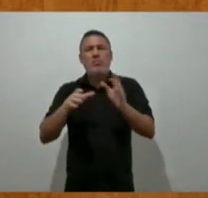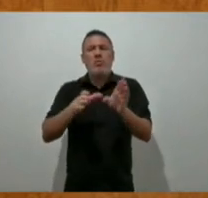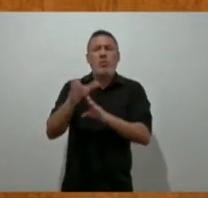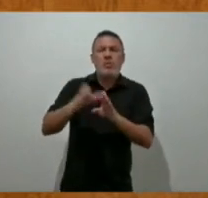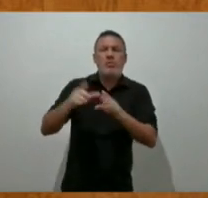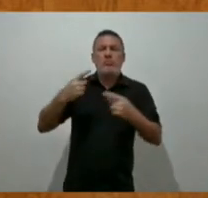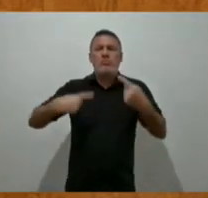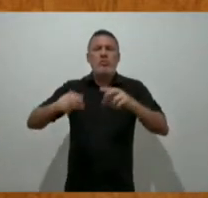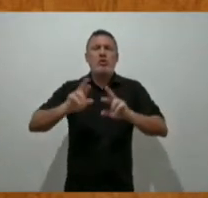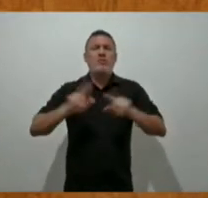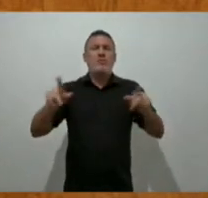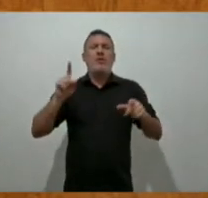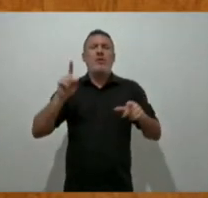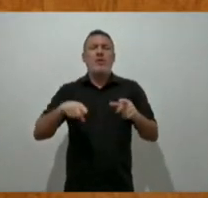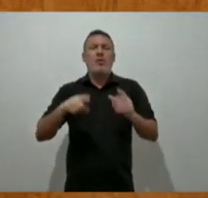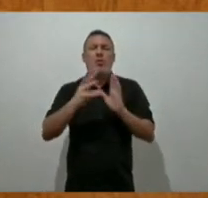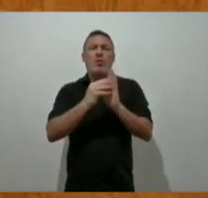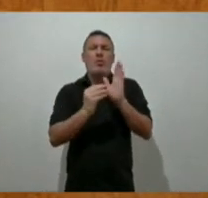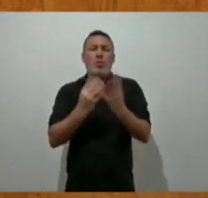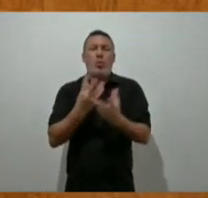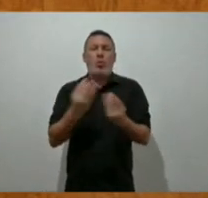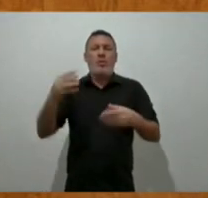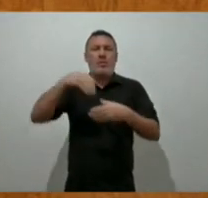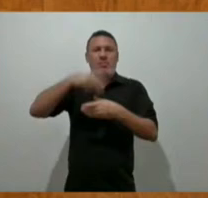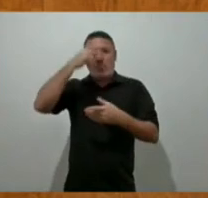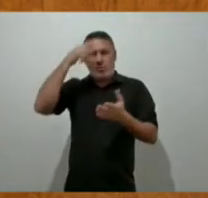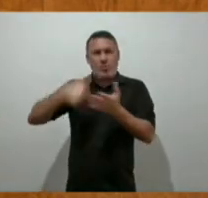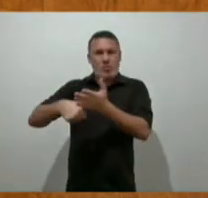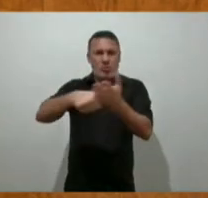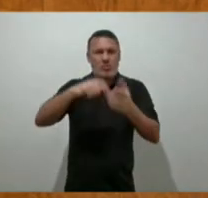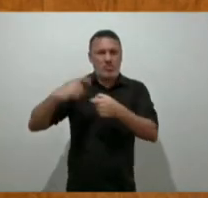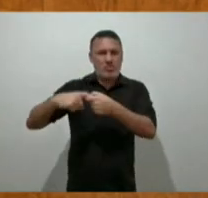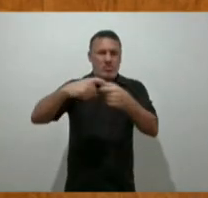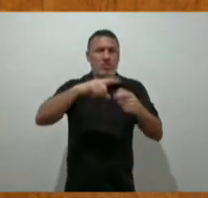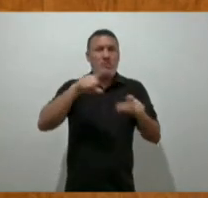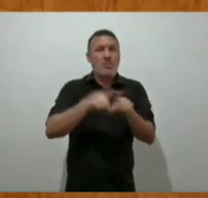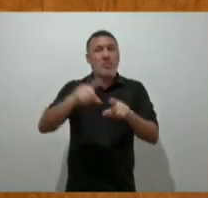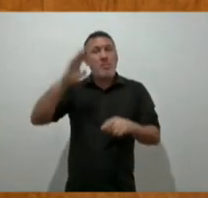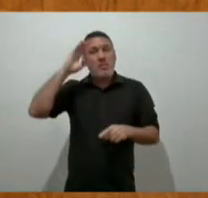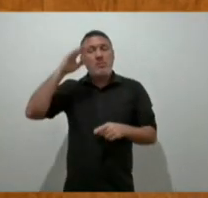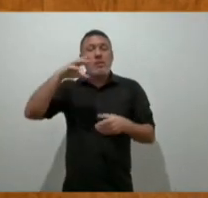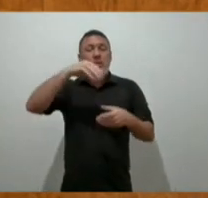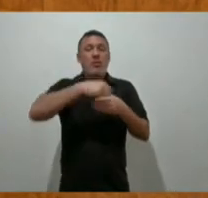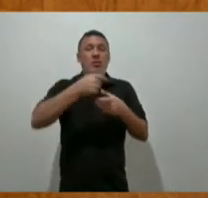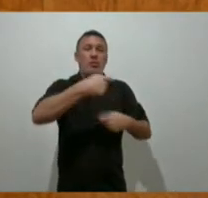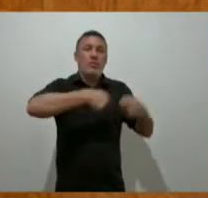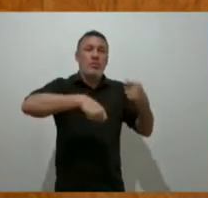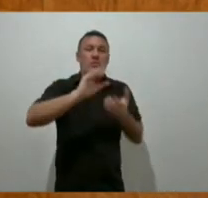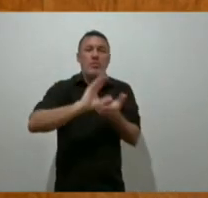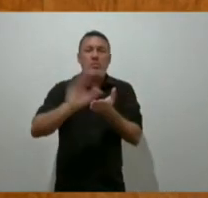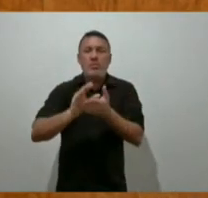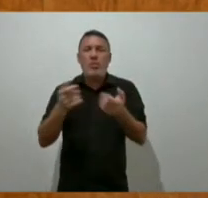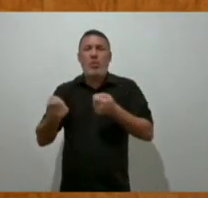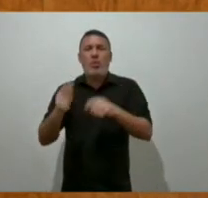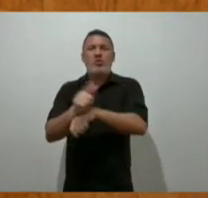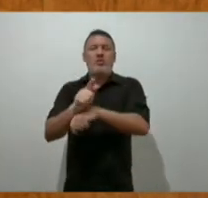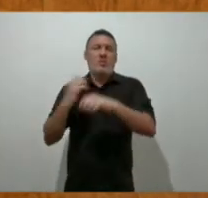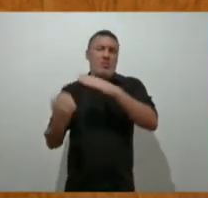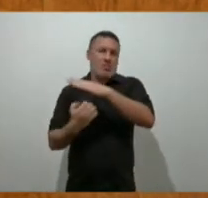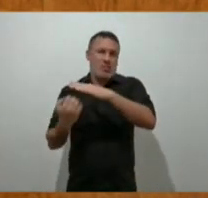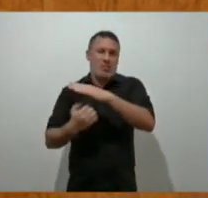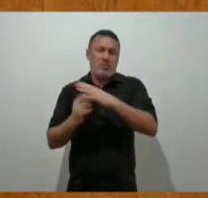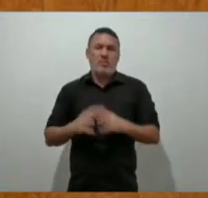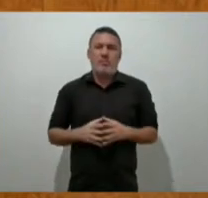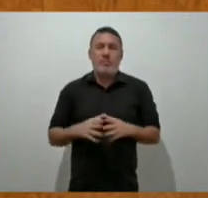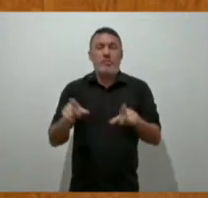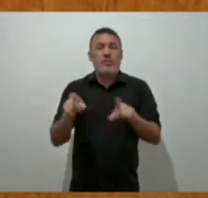entre seus associados, principalmente nos temas de finanças, economia e gestão empresarial. Além desses programas em